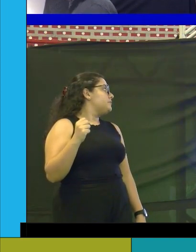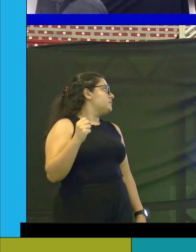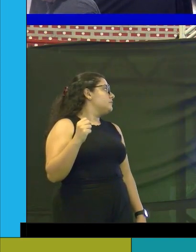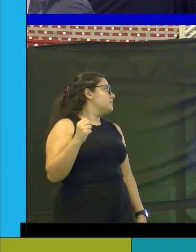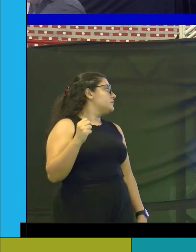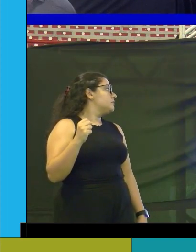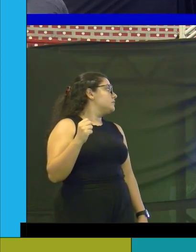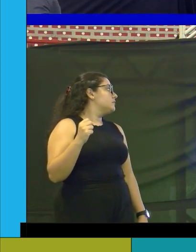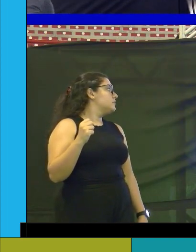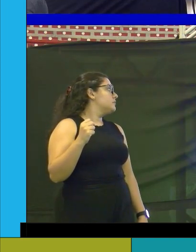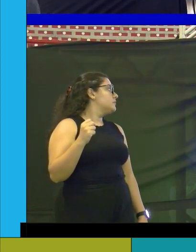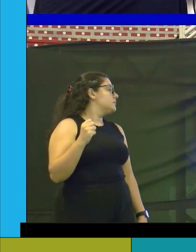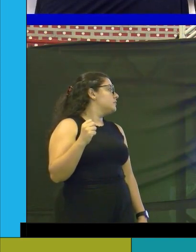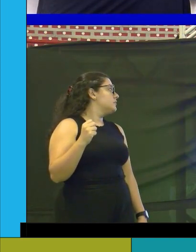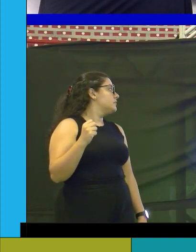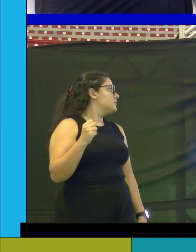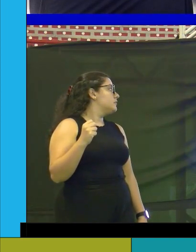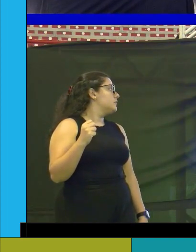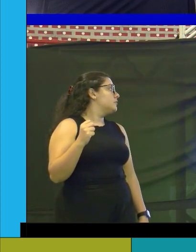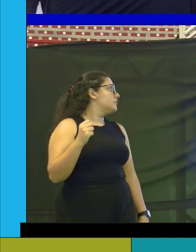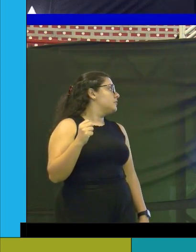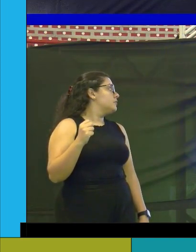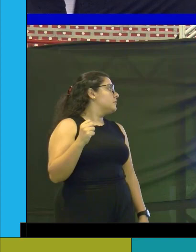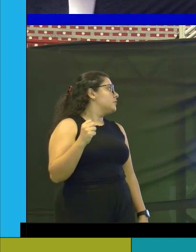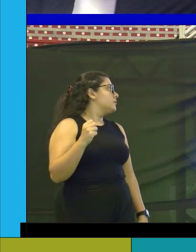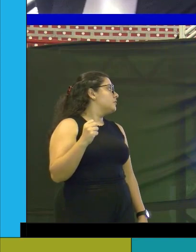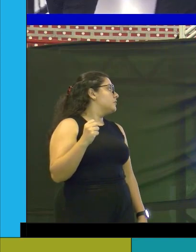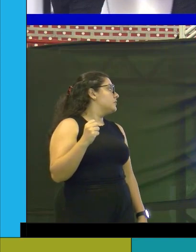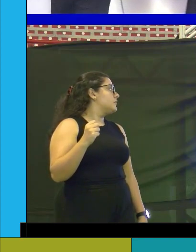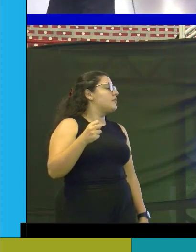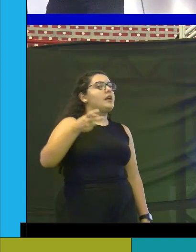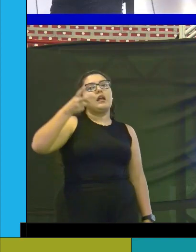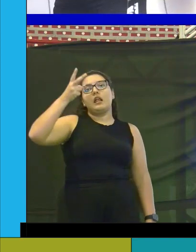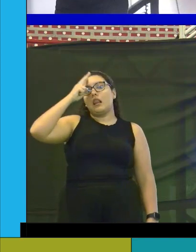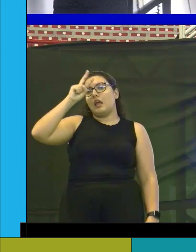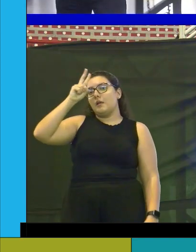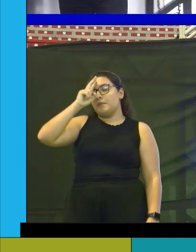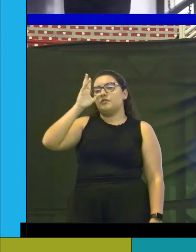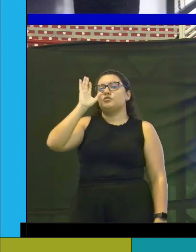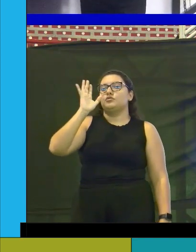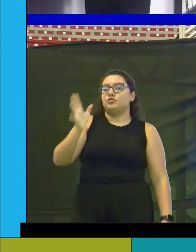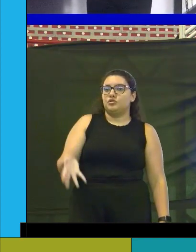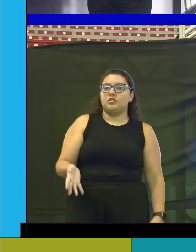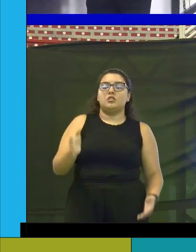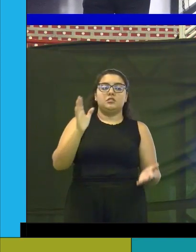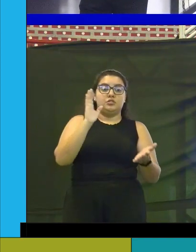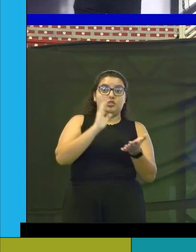aqui, ó, todas elas é 0. Beleza. Lembre-se que nós já